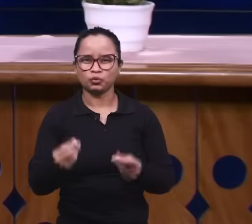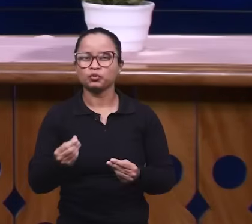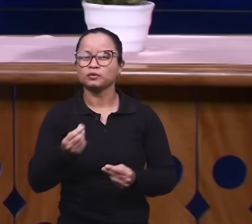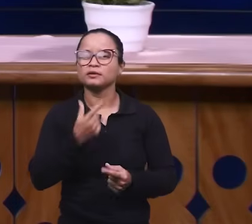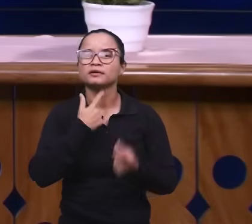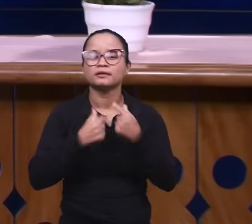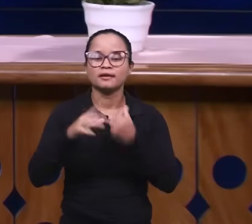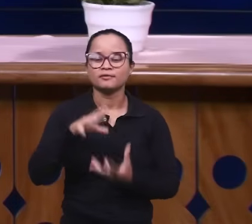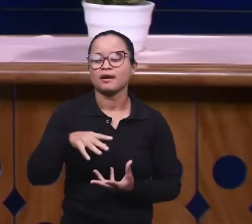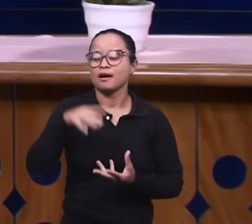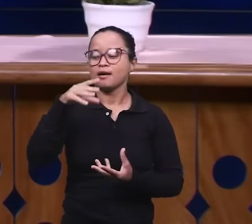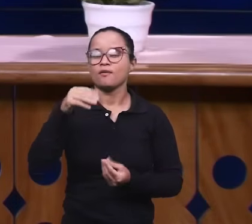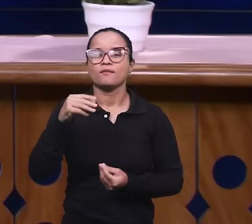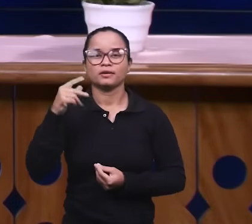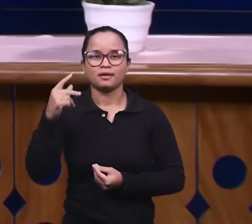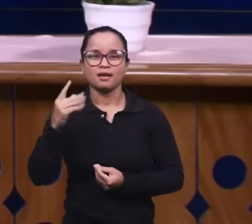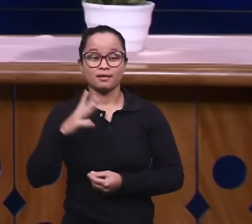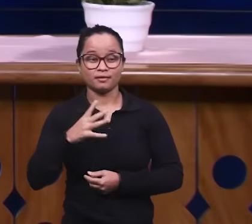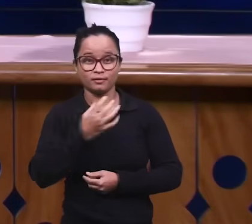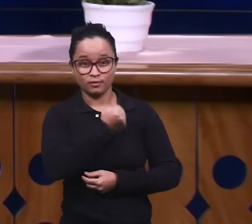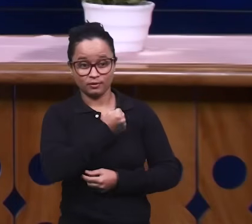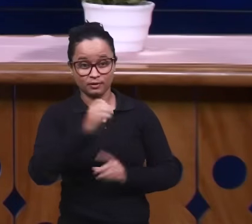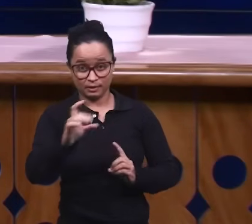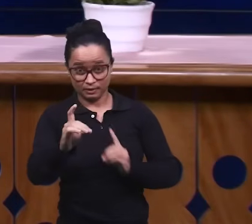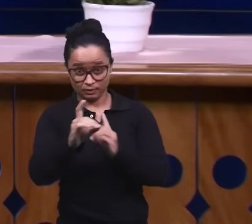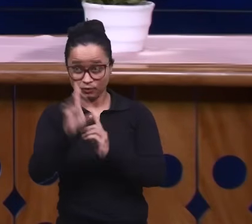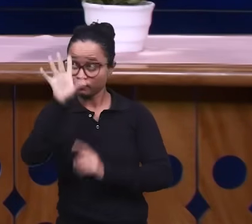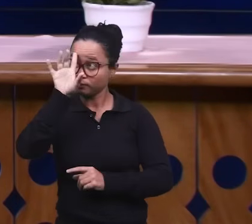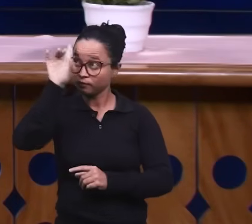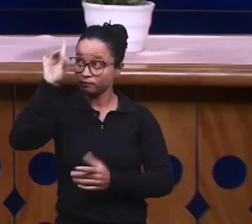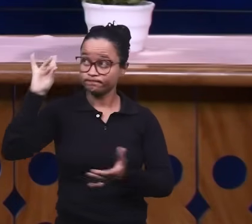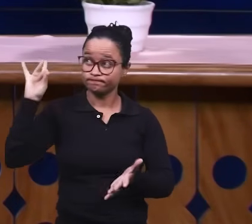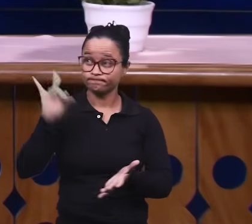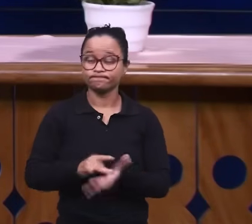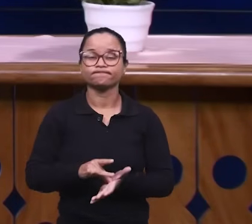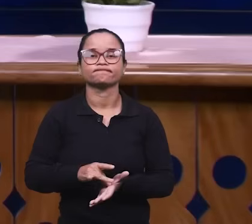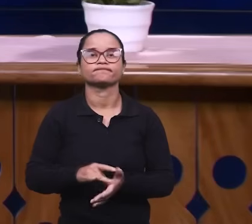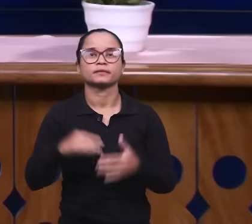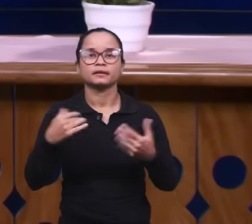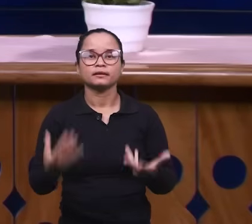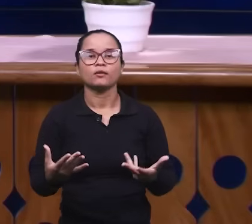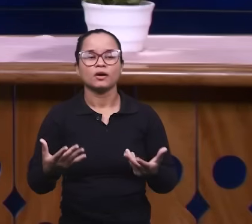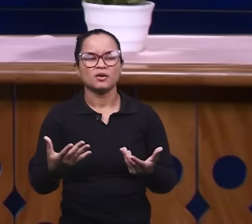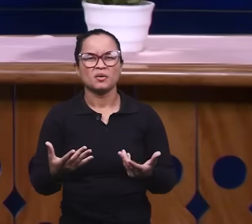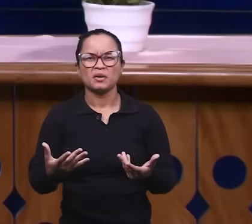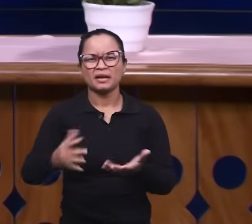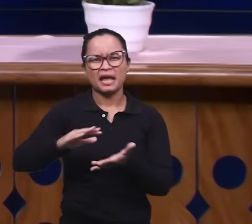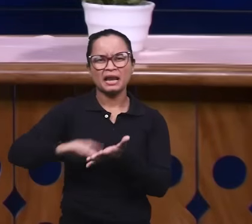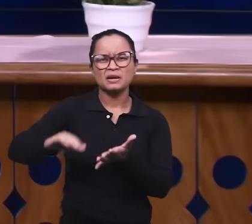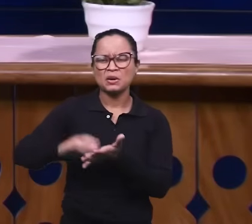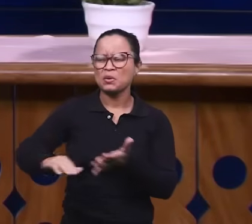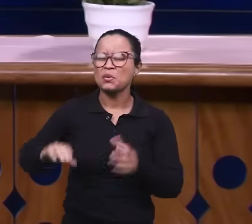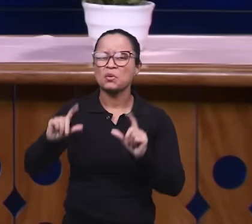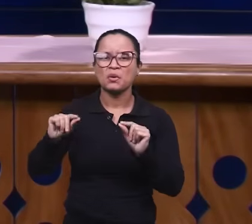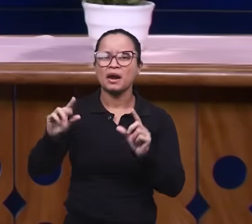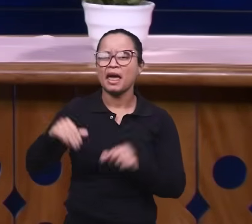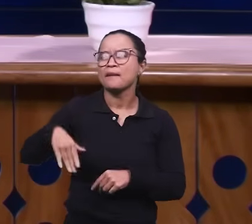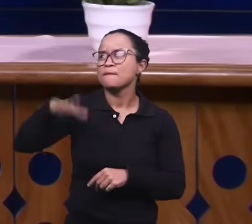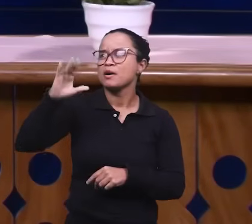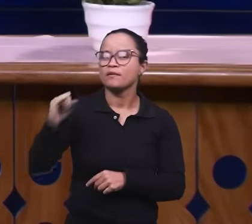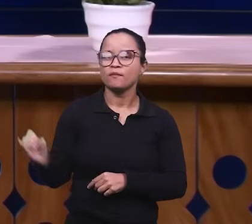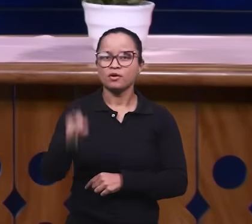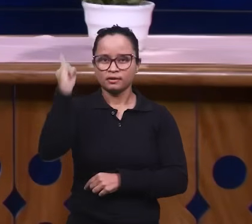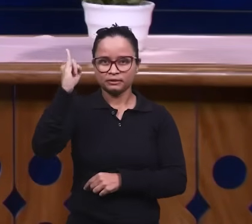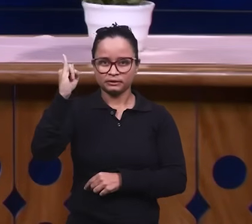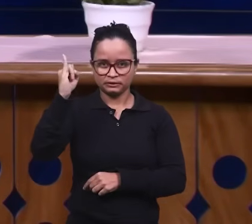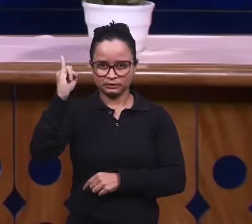anseio da sua alma, que era a salvação, que era o encontro com Deus verdadeiro. E ele se desfez daquilo que era mais importante para ele na